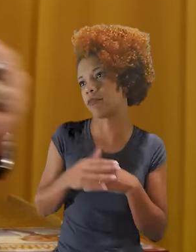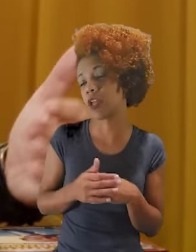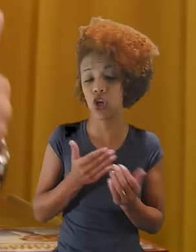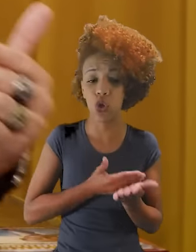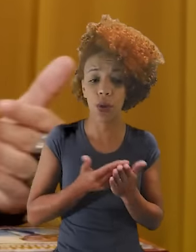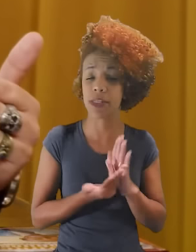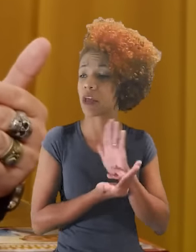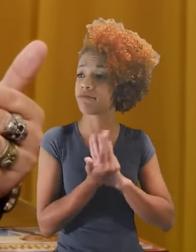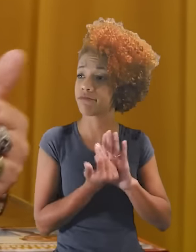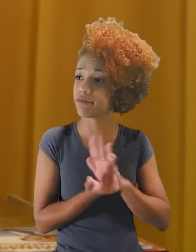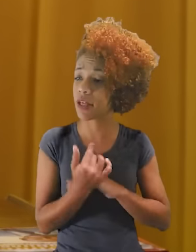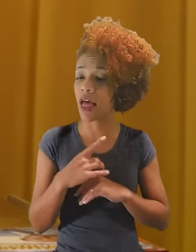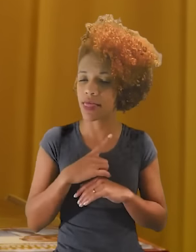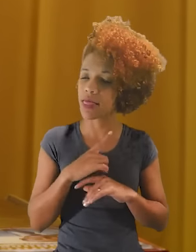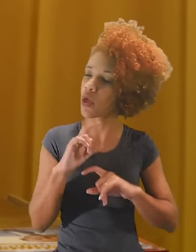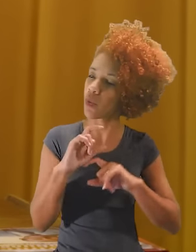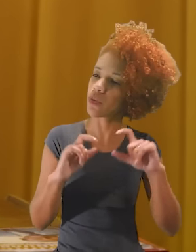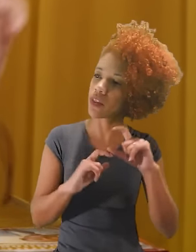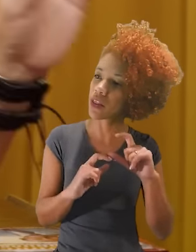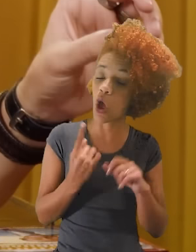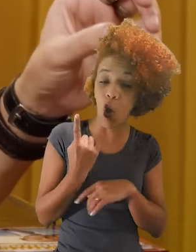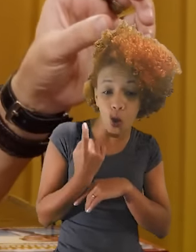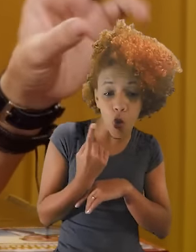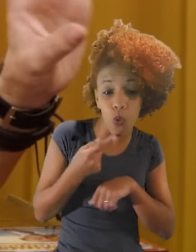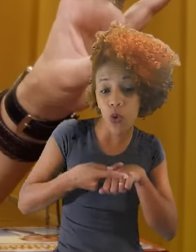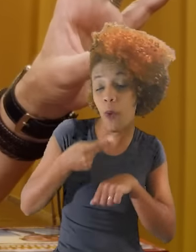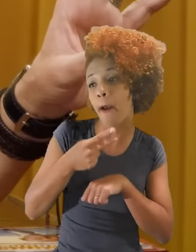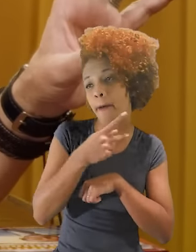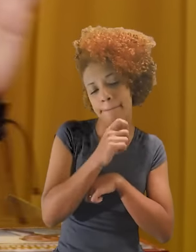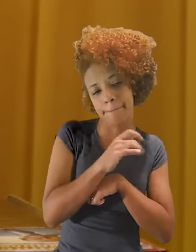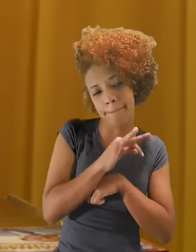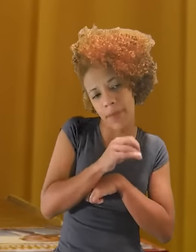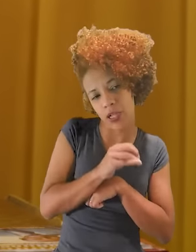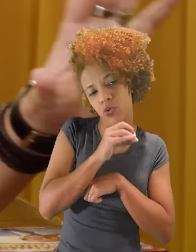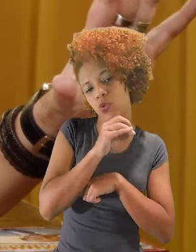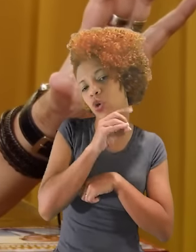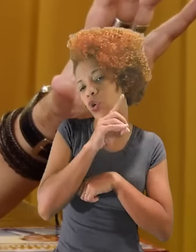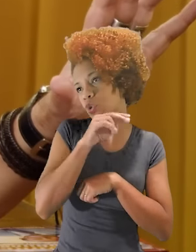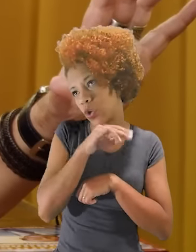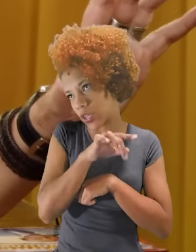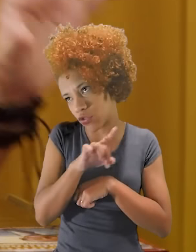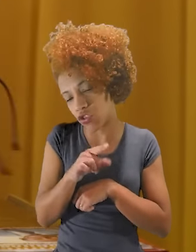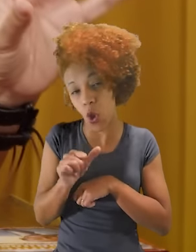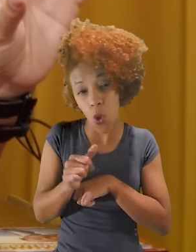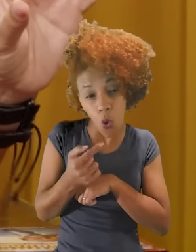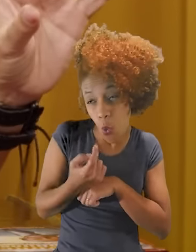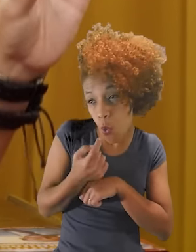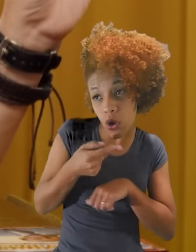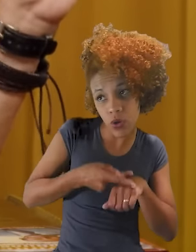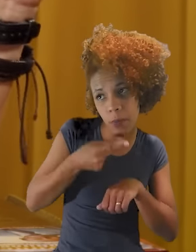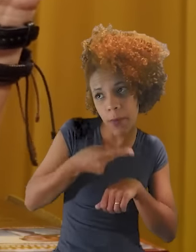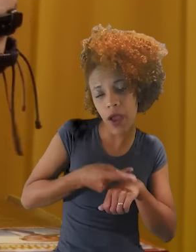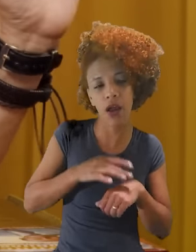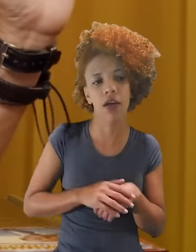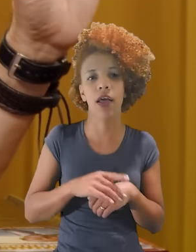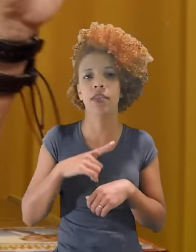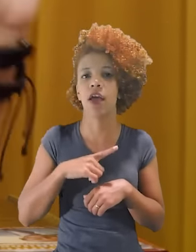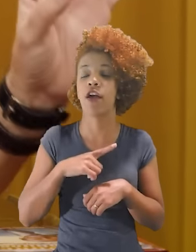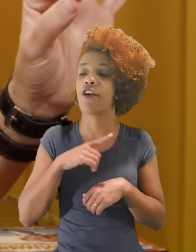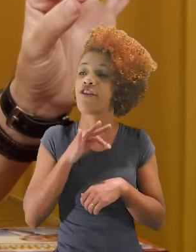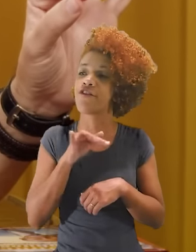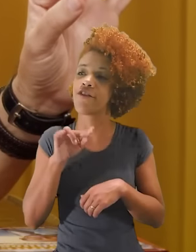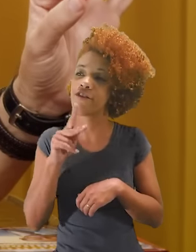eles começaram a fazer esses desenhos, entendeu? Tem um desenho que foi o único Oscar do Pato Donald. O Pato Donald concorreu vários Oscars. E o único que ele ganhou, que chama